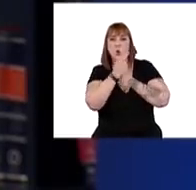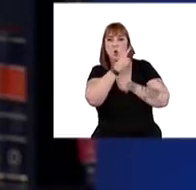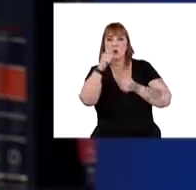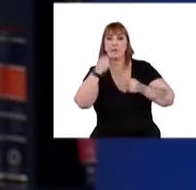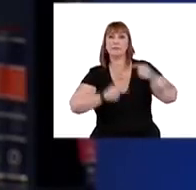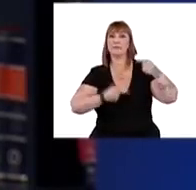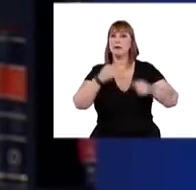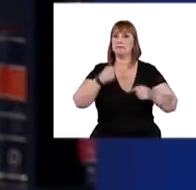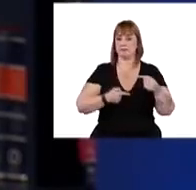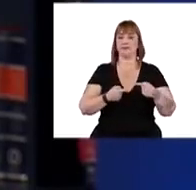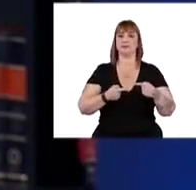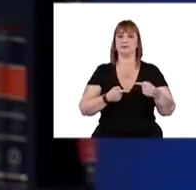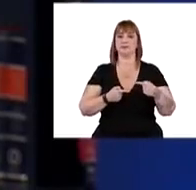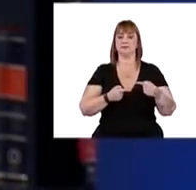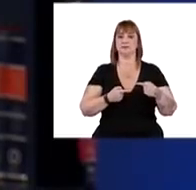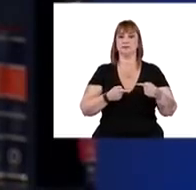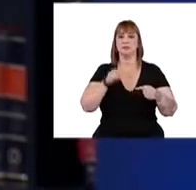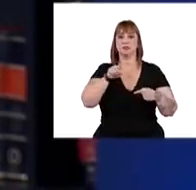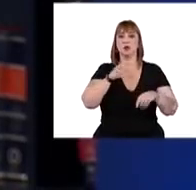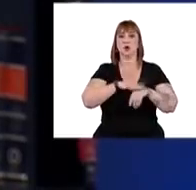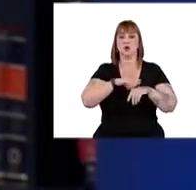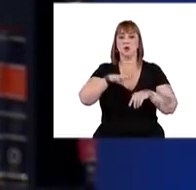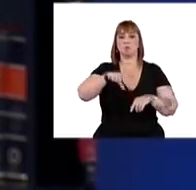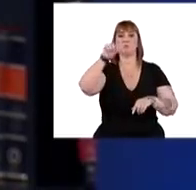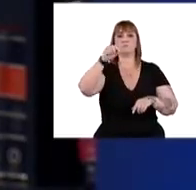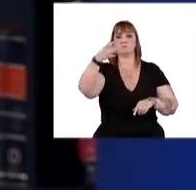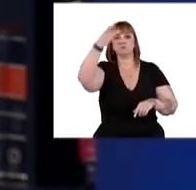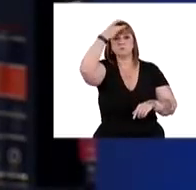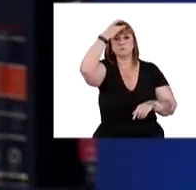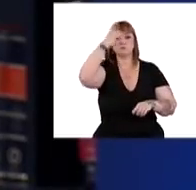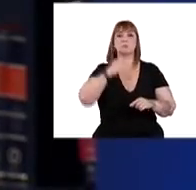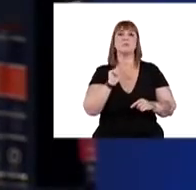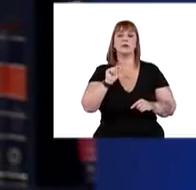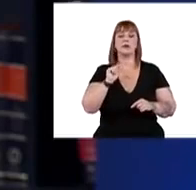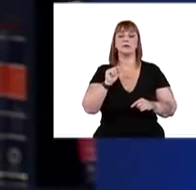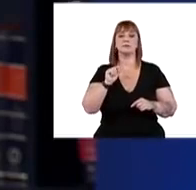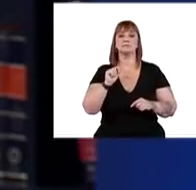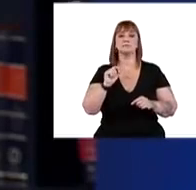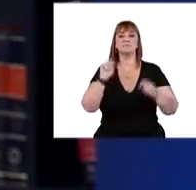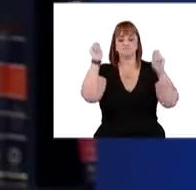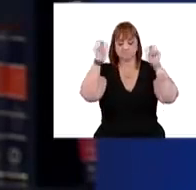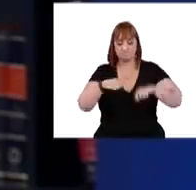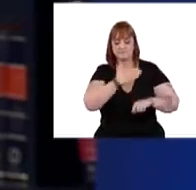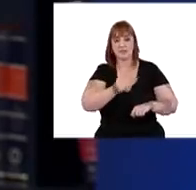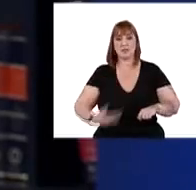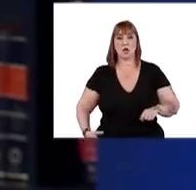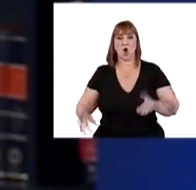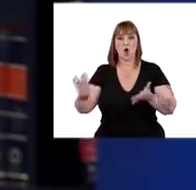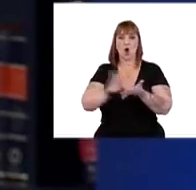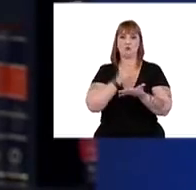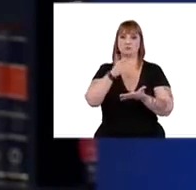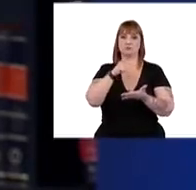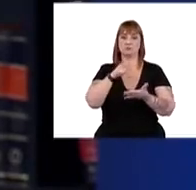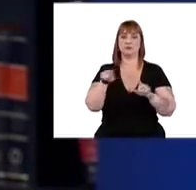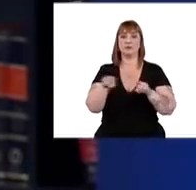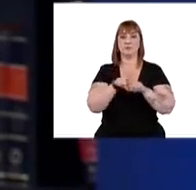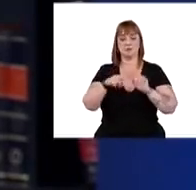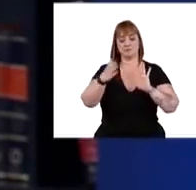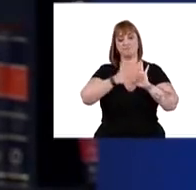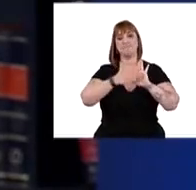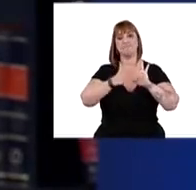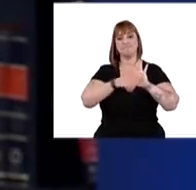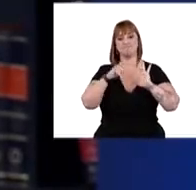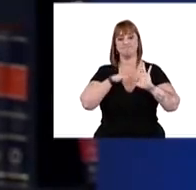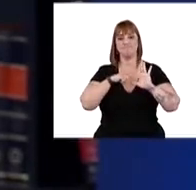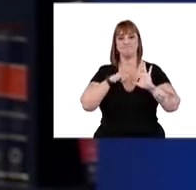debates e fazer a sua opção consciente por quem pode governar sem ódio e com plano. É muito